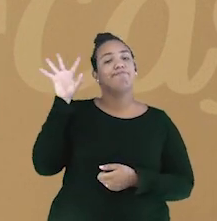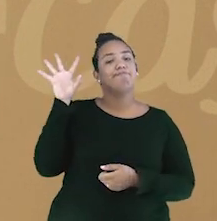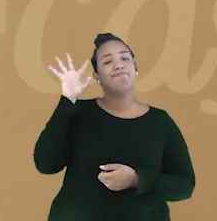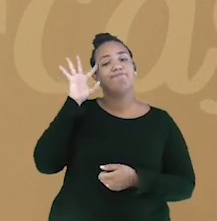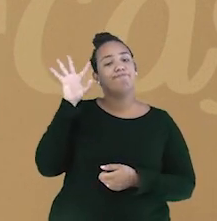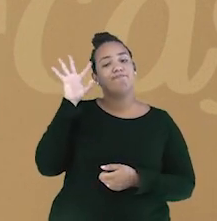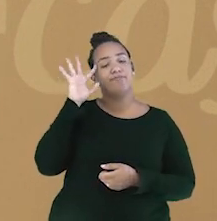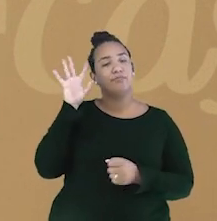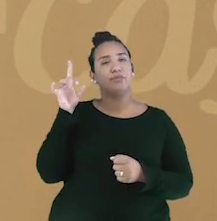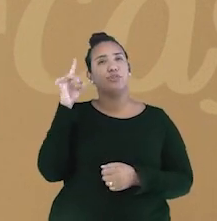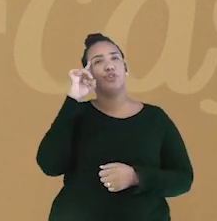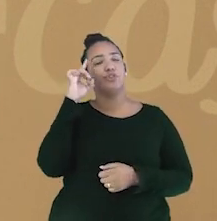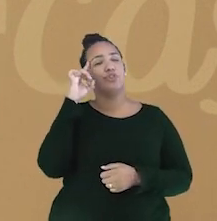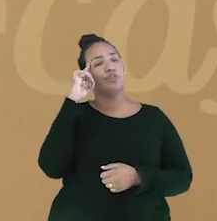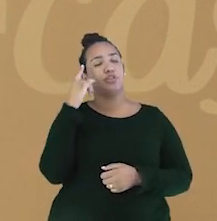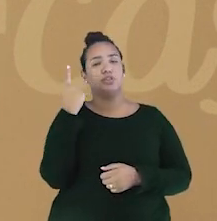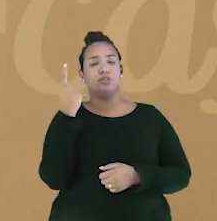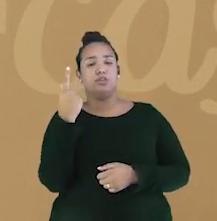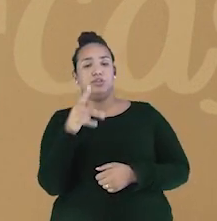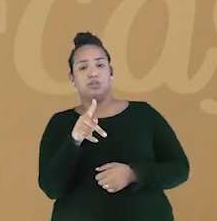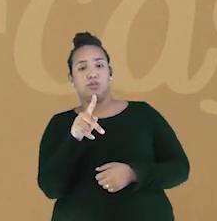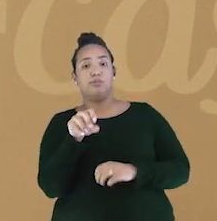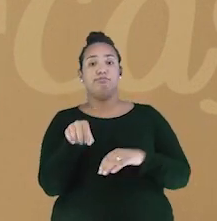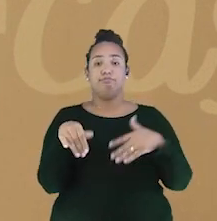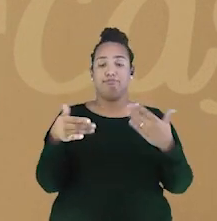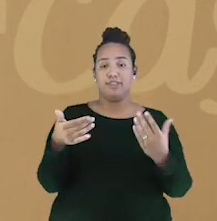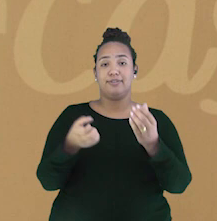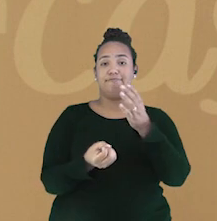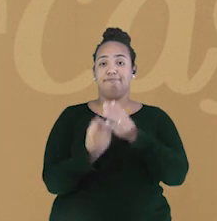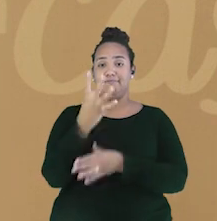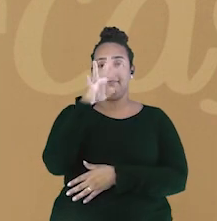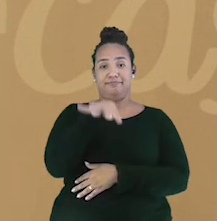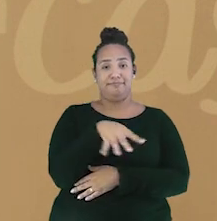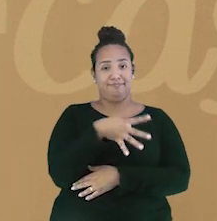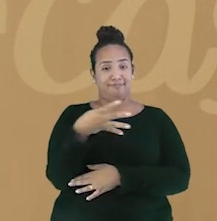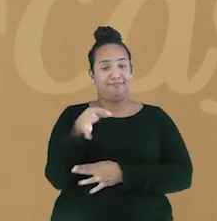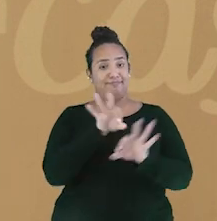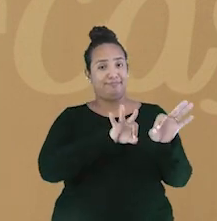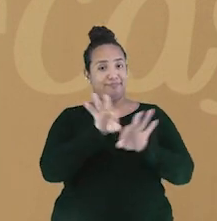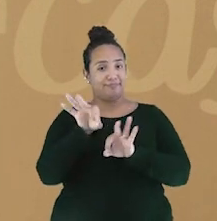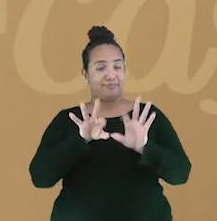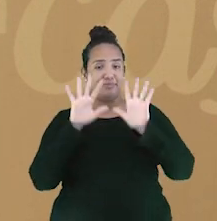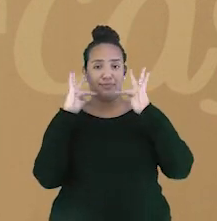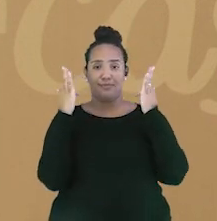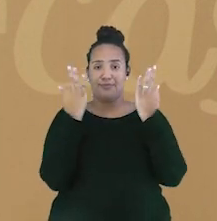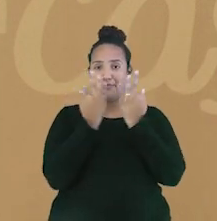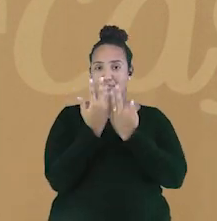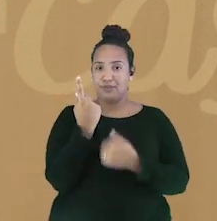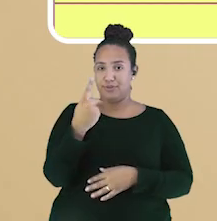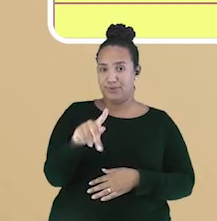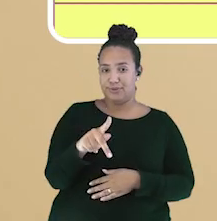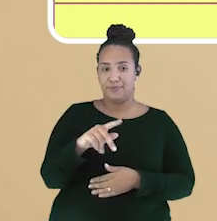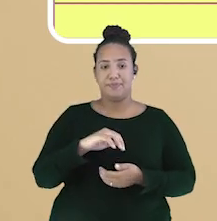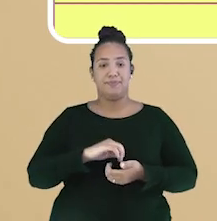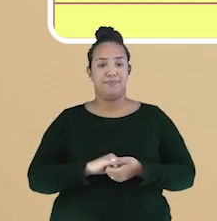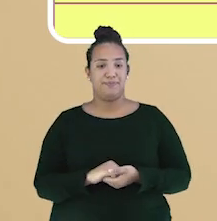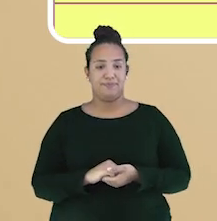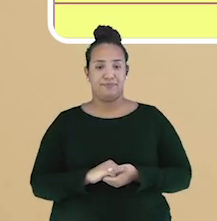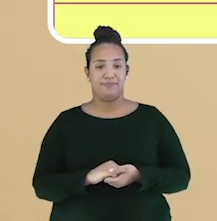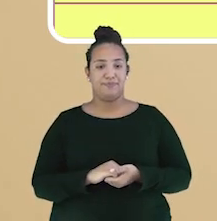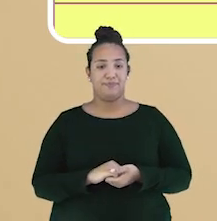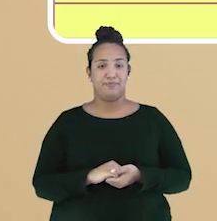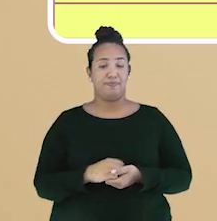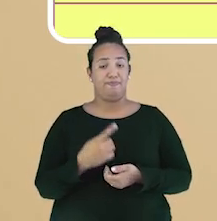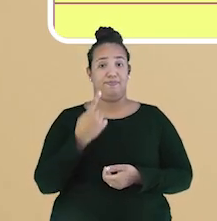do seu dia a dia e faça uma tabela de planejamento da sua família veja